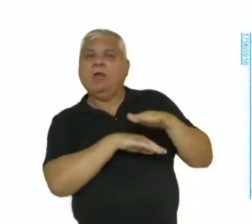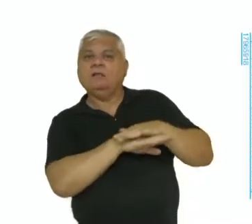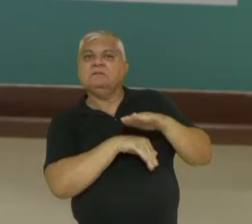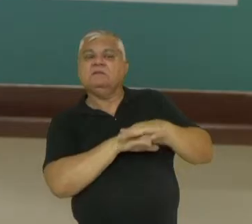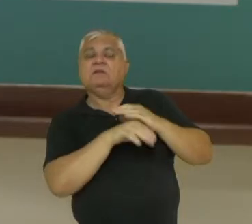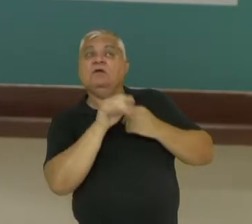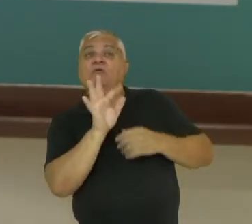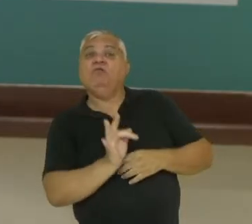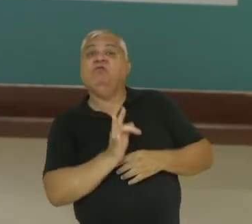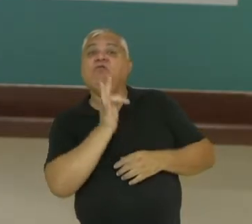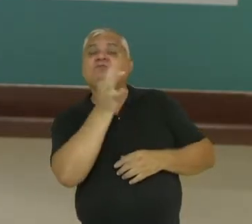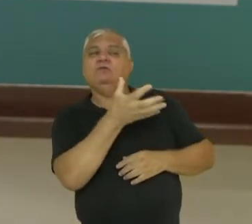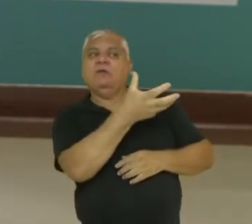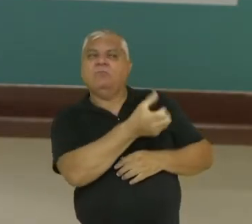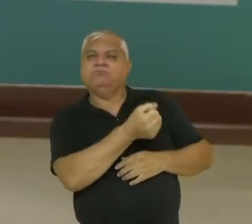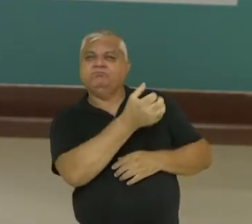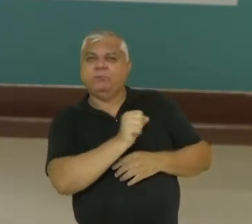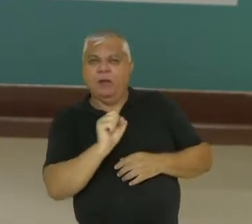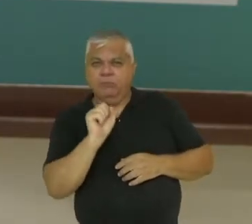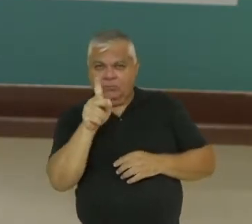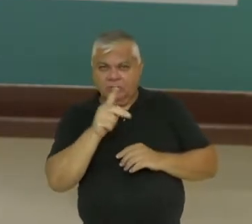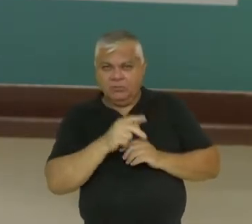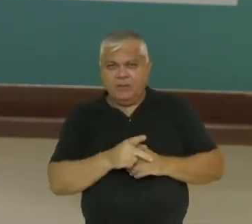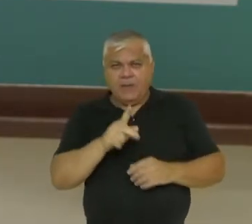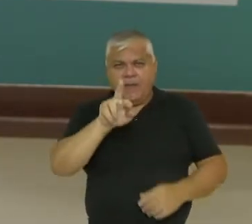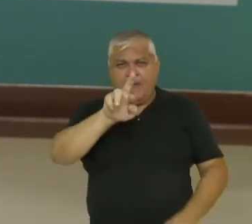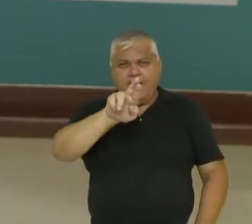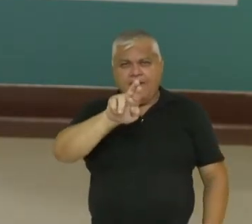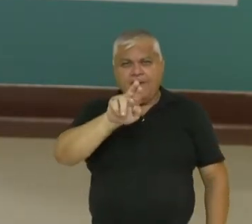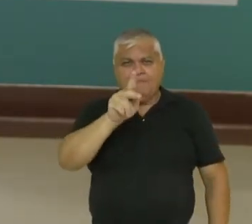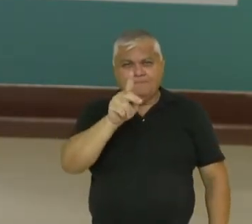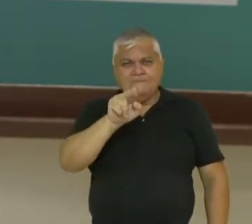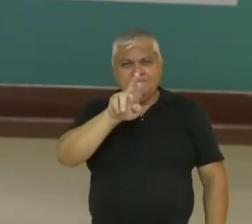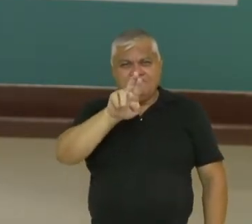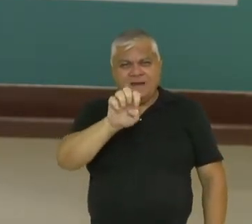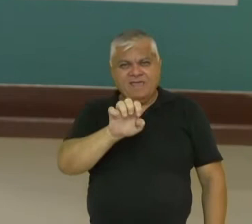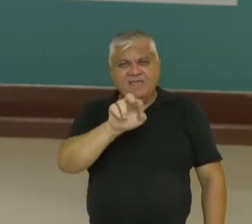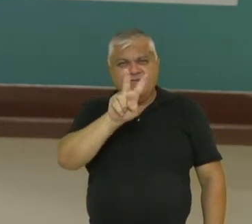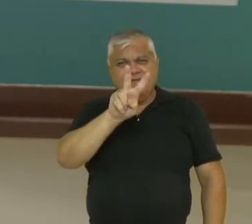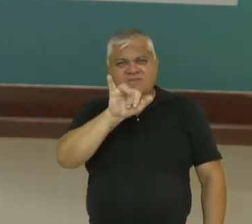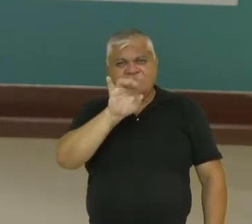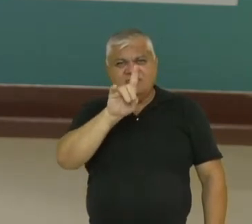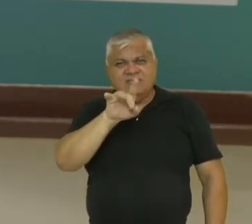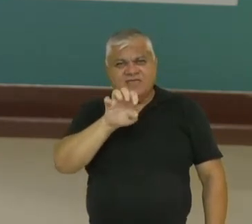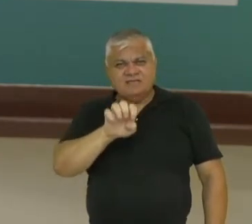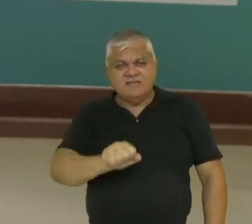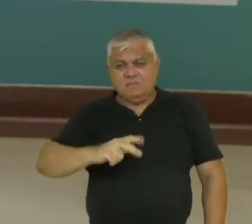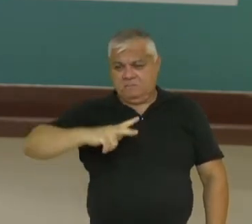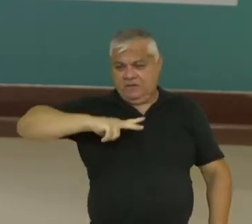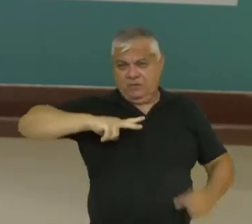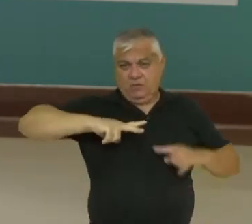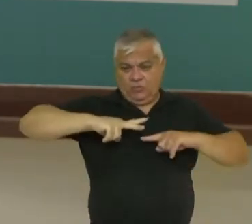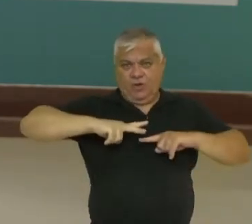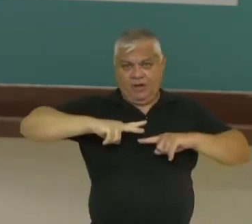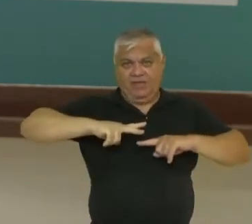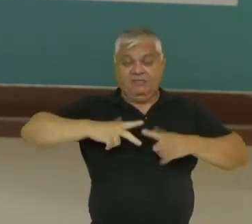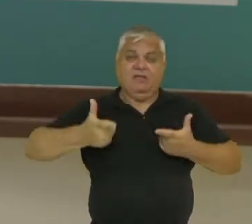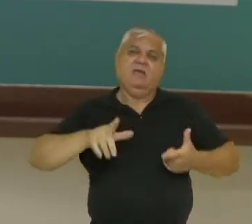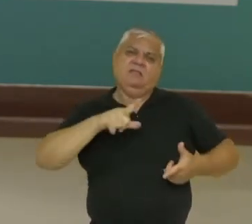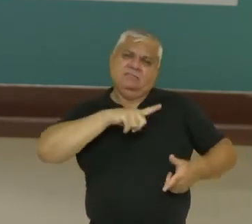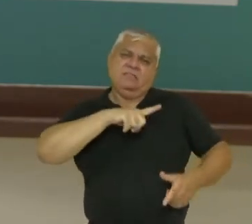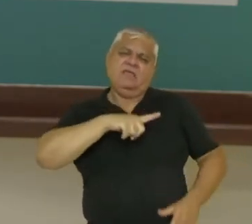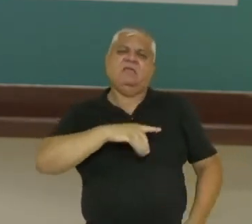tranquila? Bem, primeiro, o que é previdência privada, professor? Bem, todo mundo já ouviu falar da previdência pública, né?